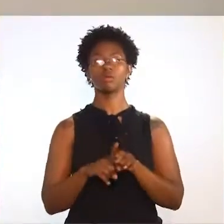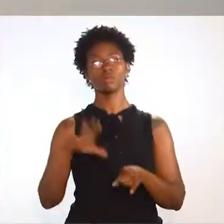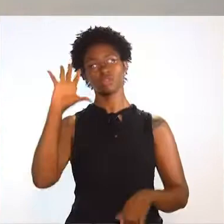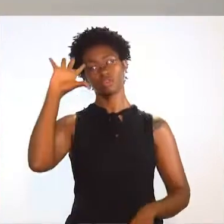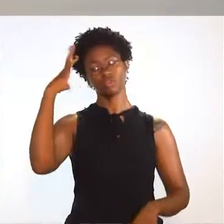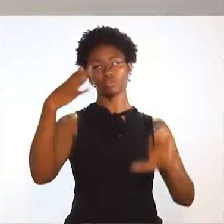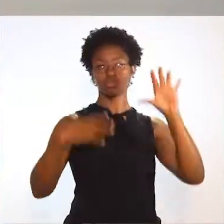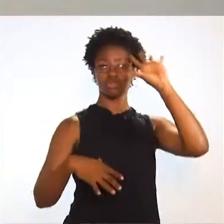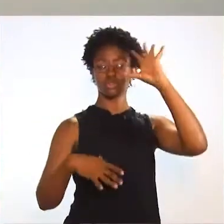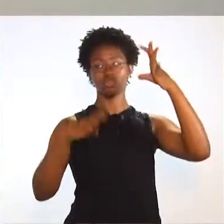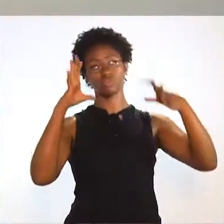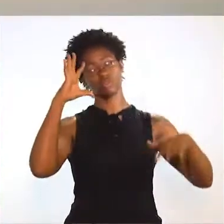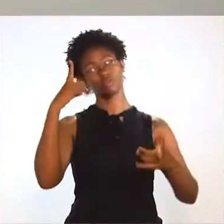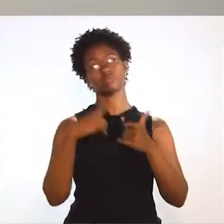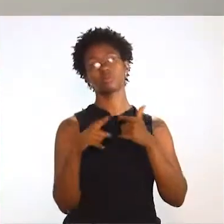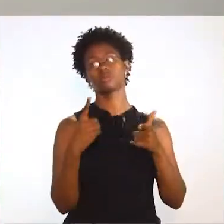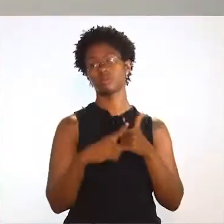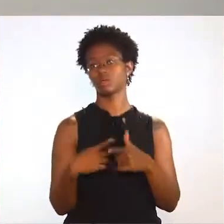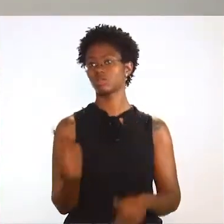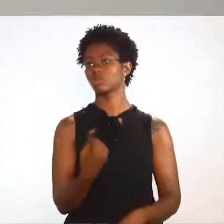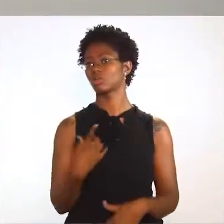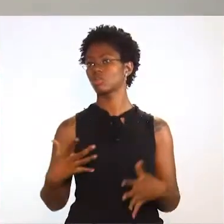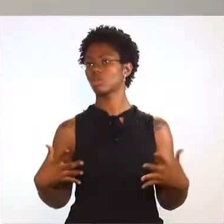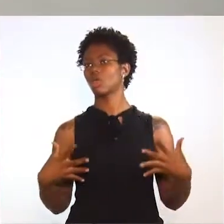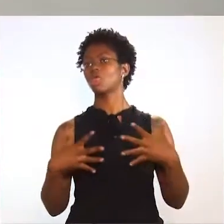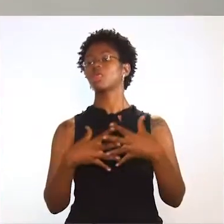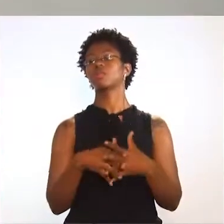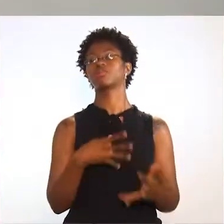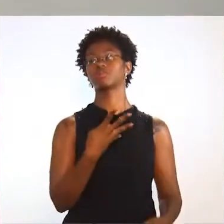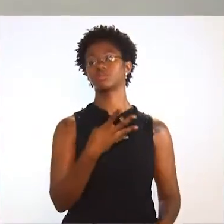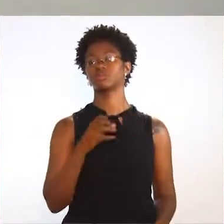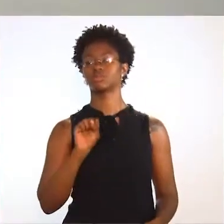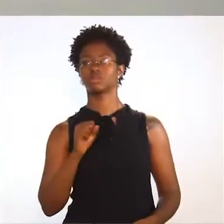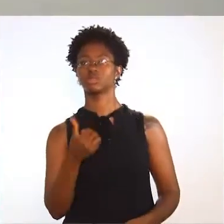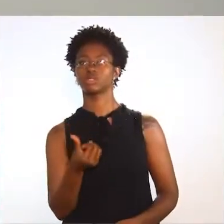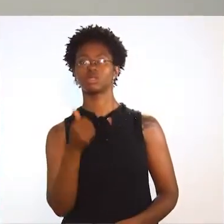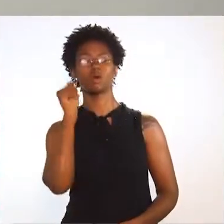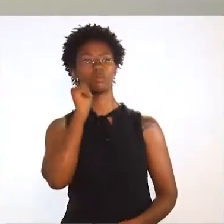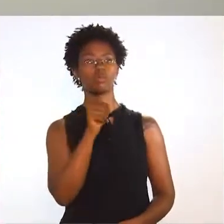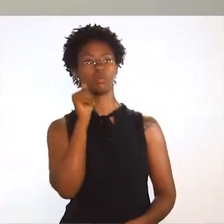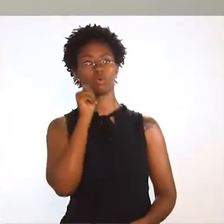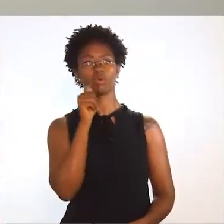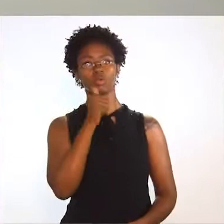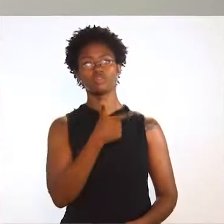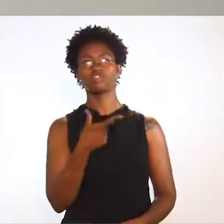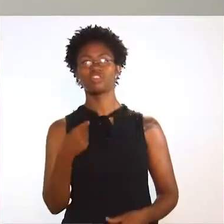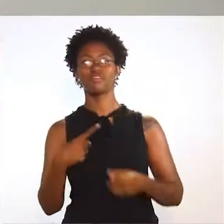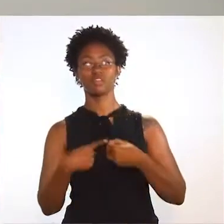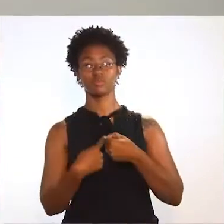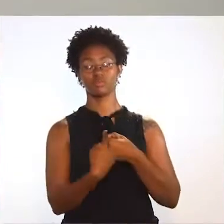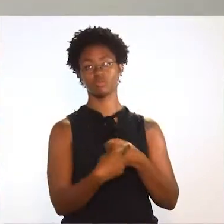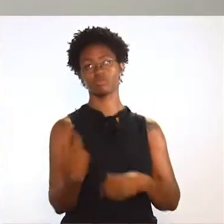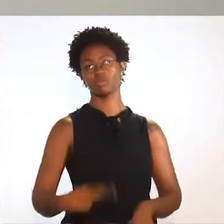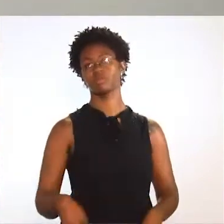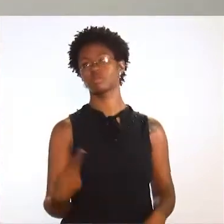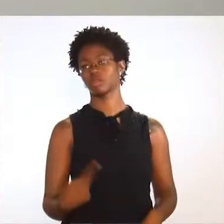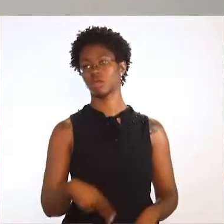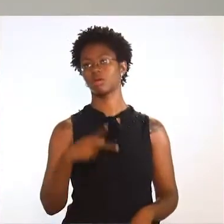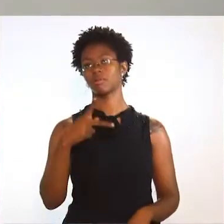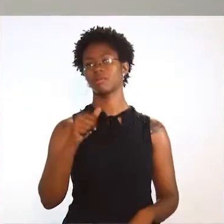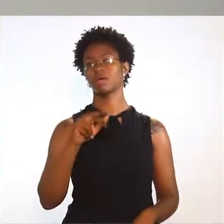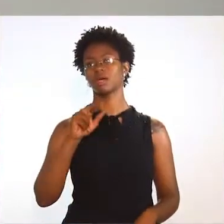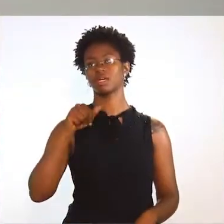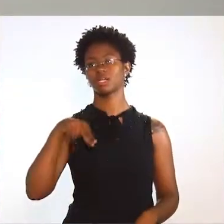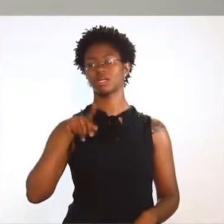situações. Então, hoje a gente já tem uma rede de 486 mulheres, em 20 municípios aqui do Paraná,